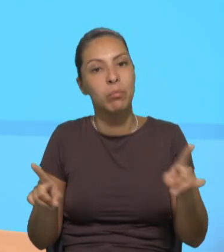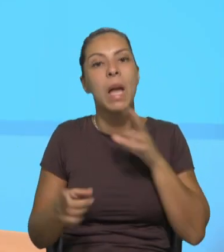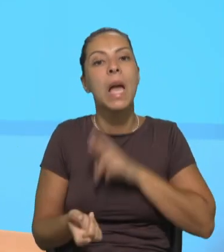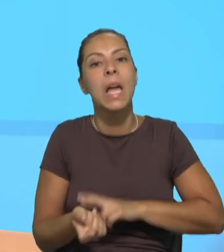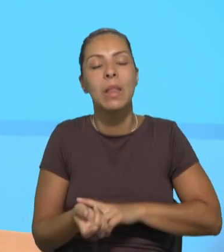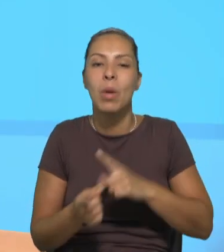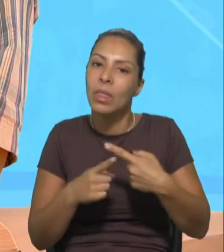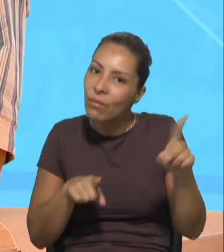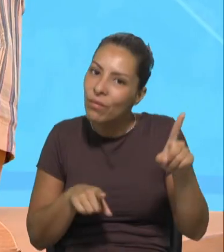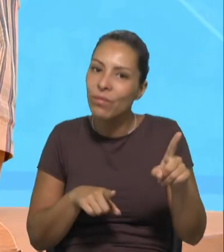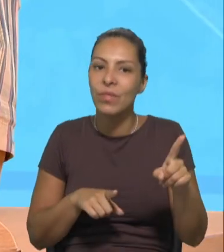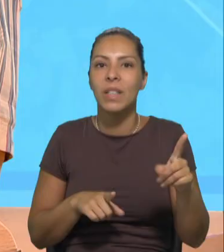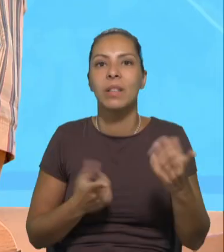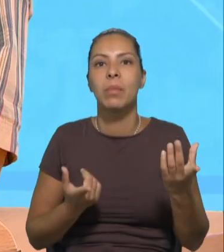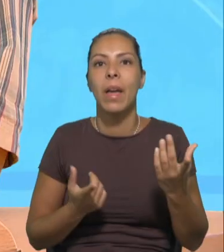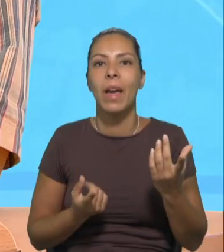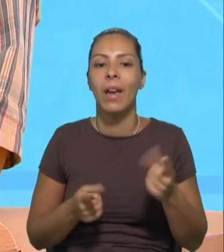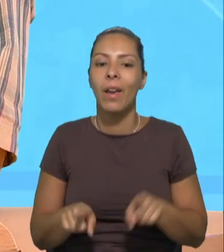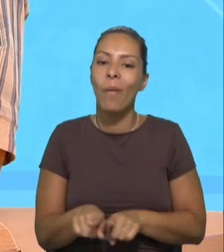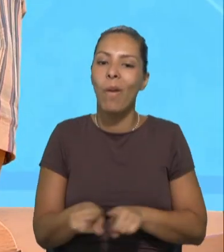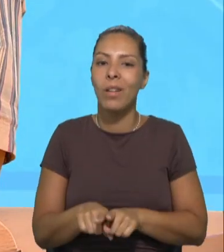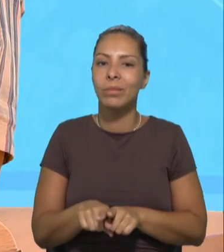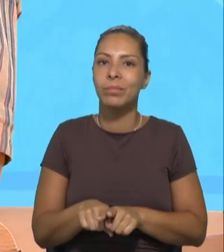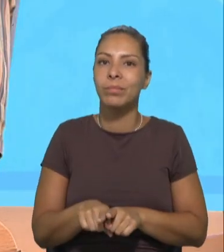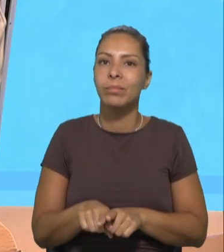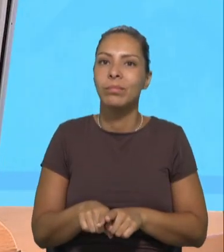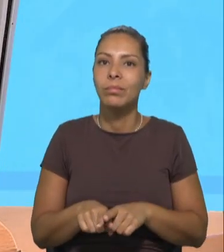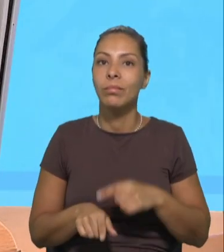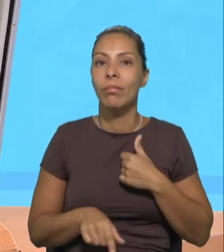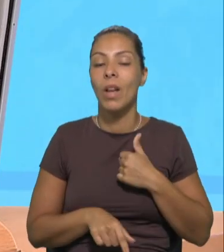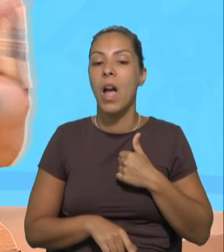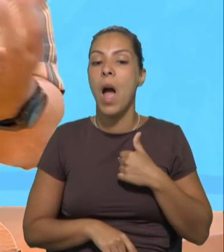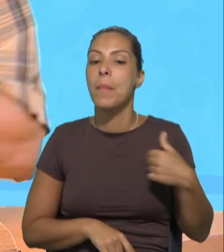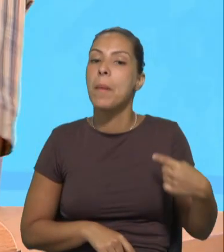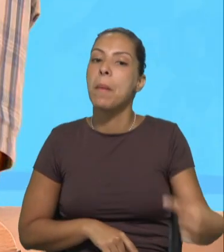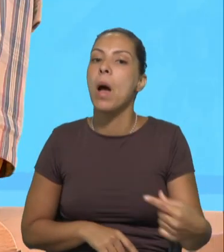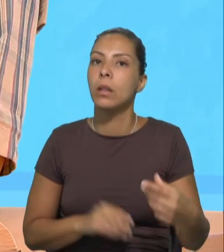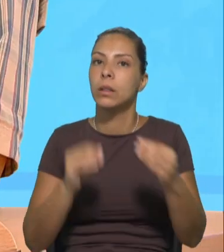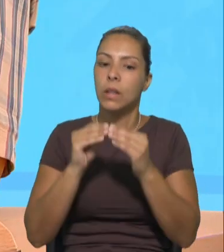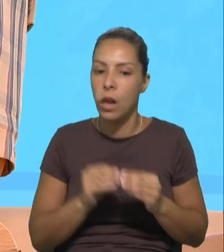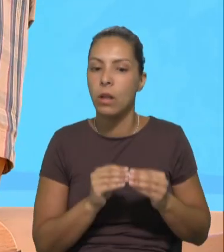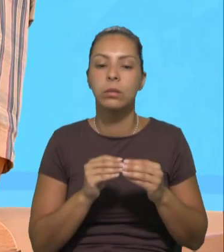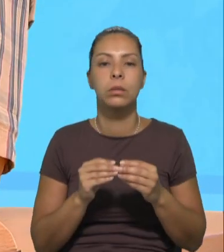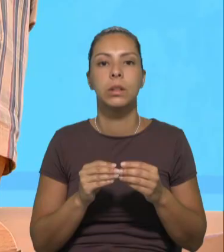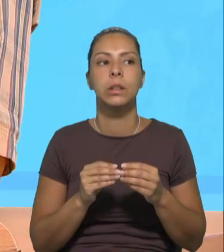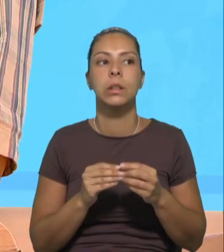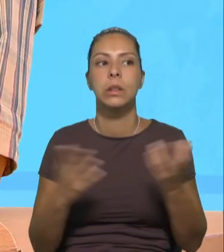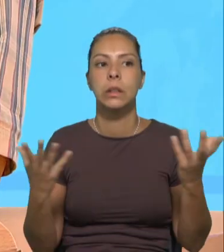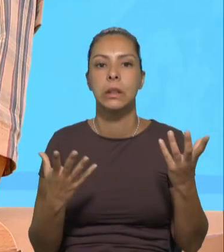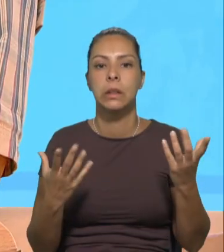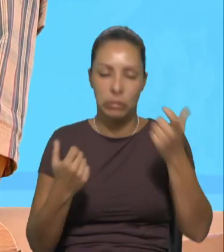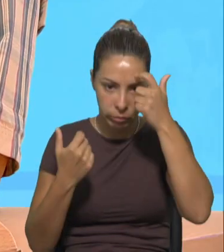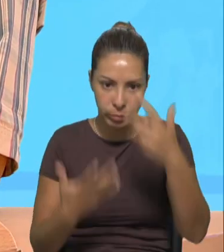parece que nós, aquelas defesas normais que temos montadas para que tudo funcione, caem, não é? E pode vir muito